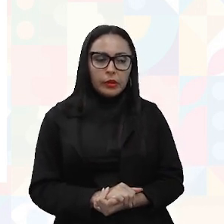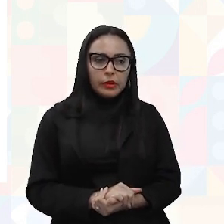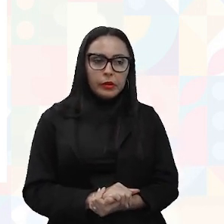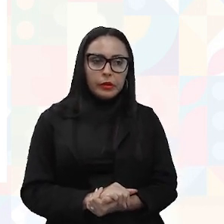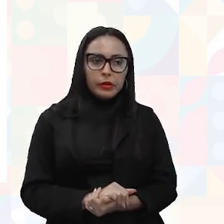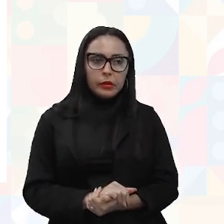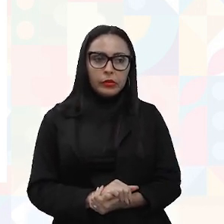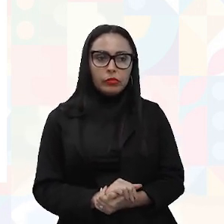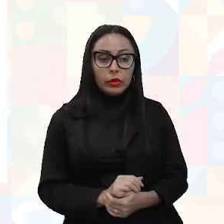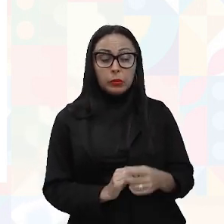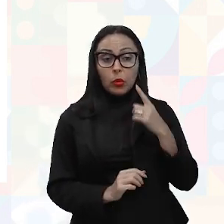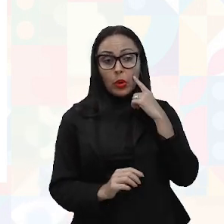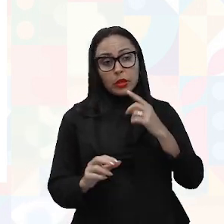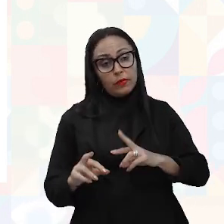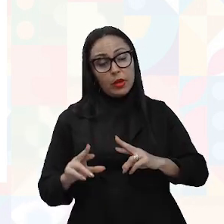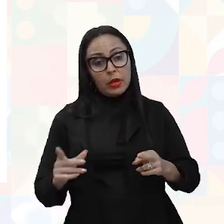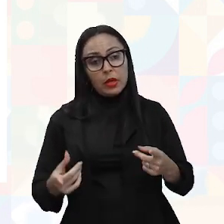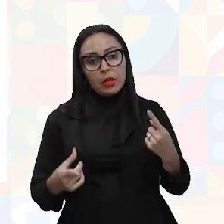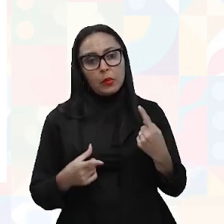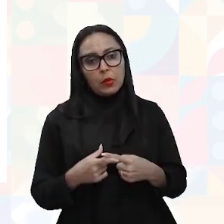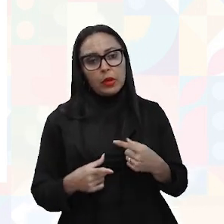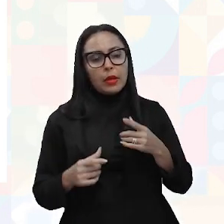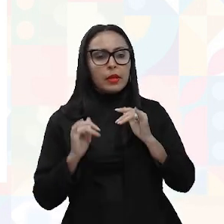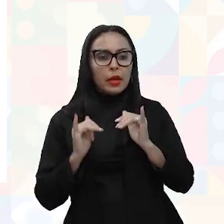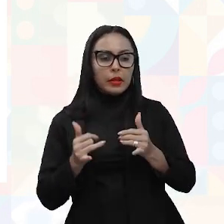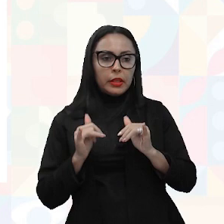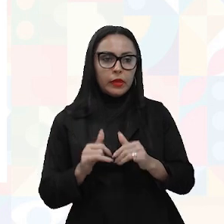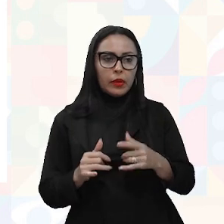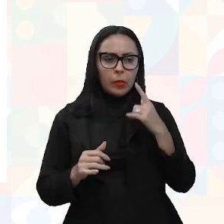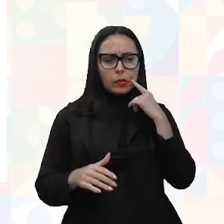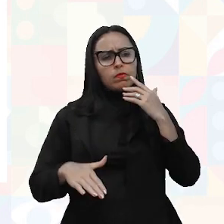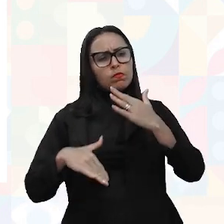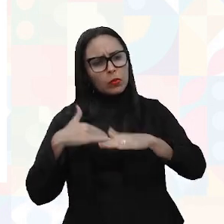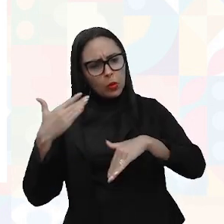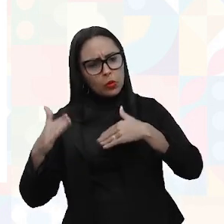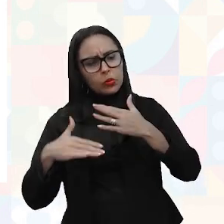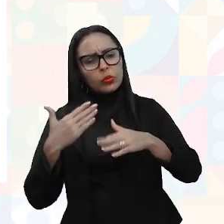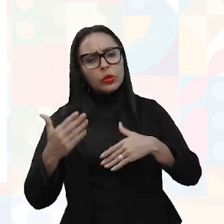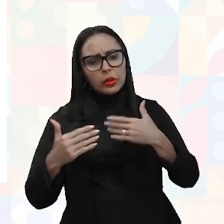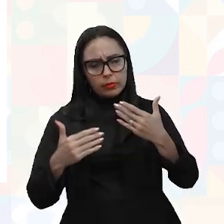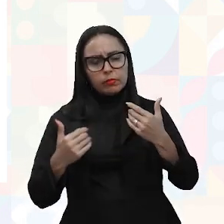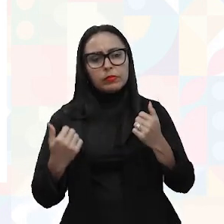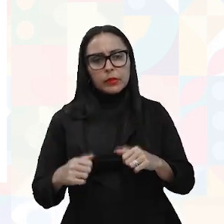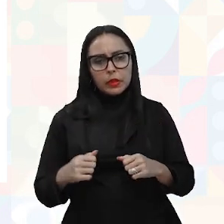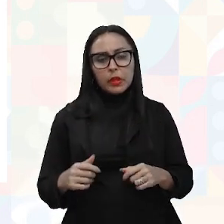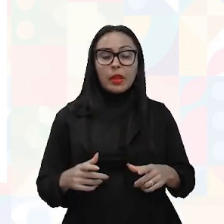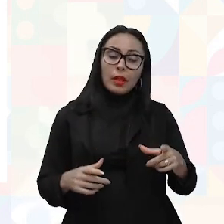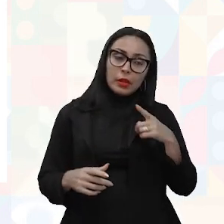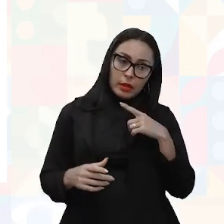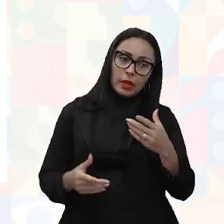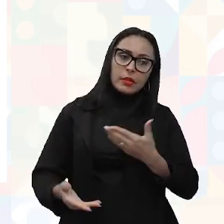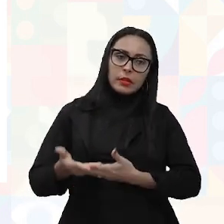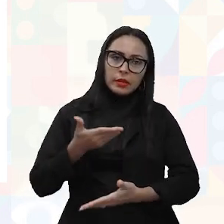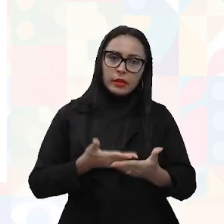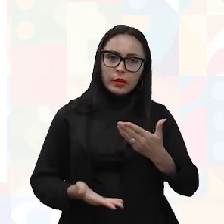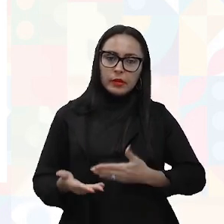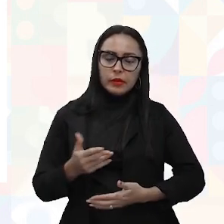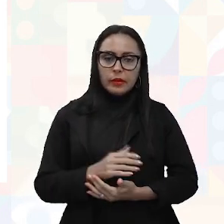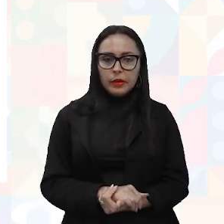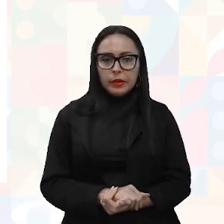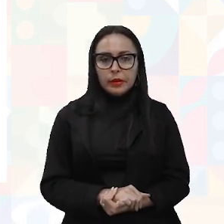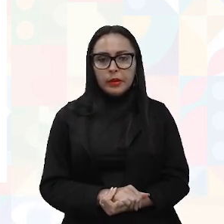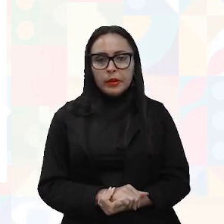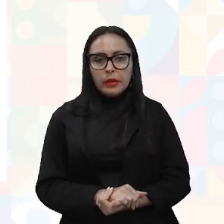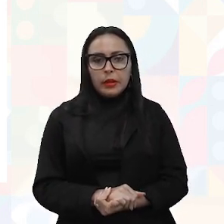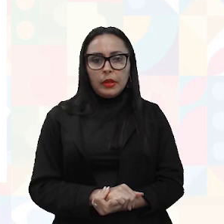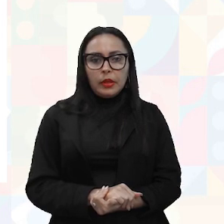o jogo é um pouco diferente porque a narrativa ela pode ser construída a partir dele. Então, o jogo tem essa interatividade. Estamos